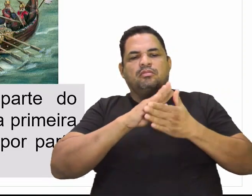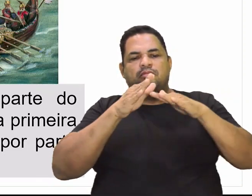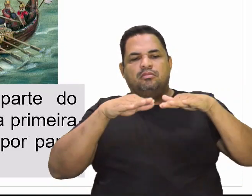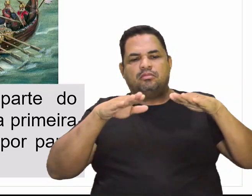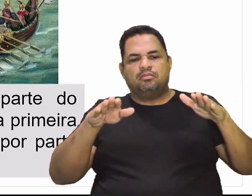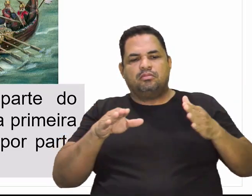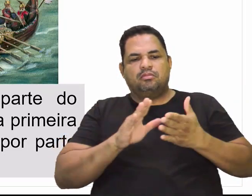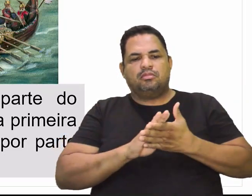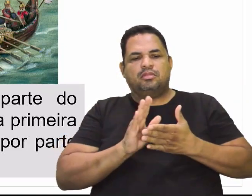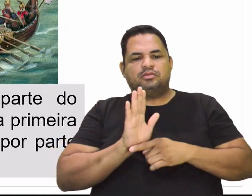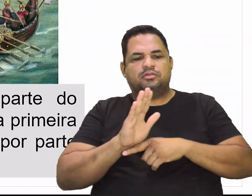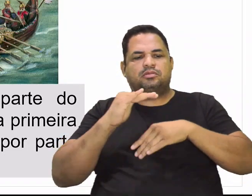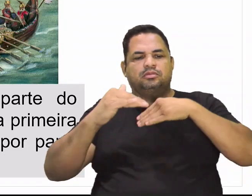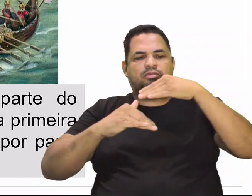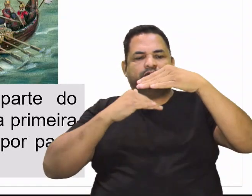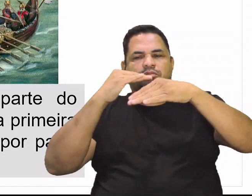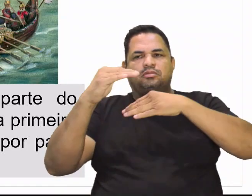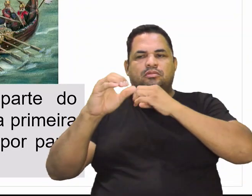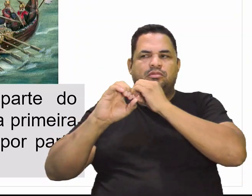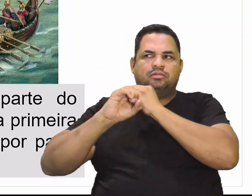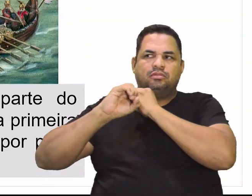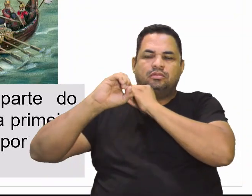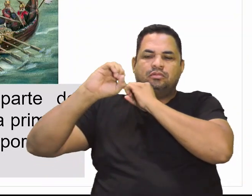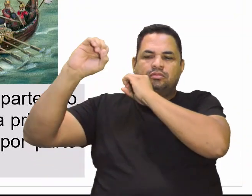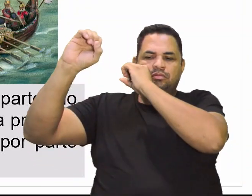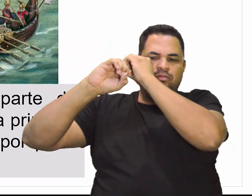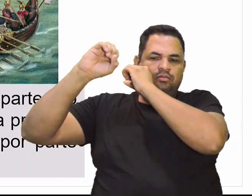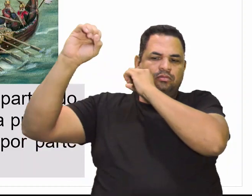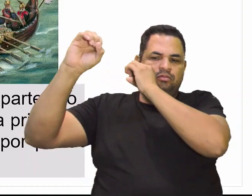desenvolvimento de quem? Da astronomia.